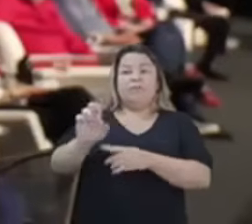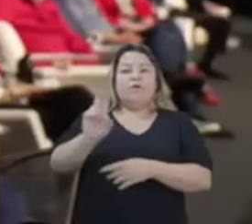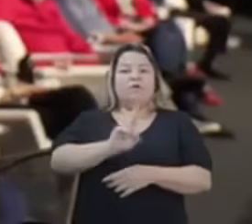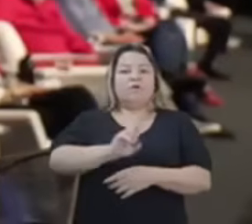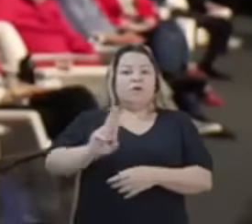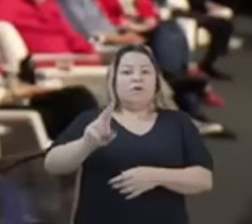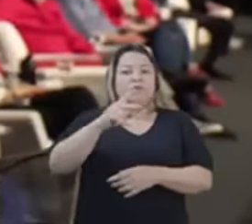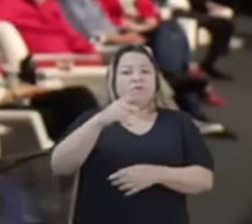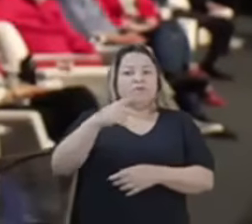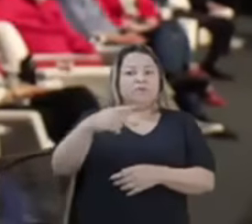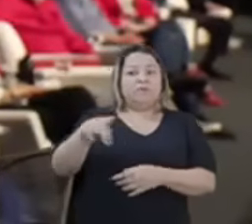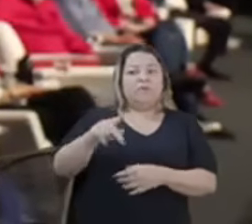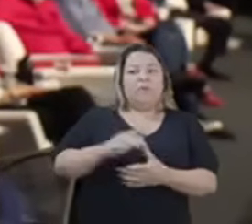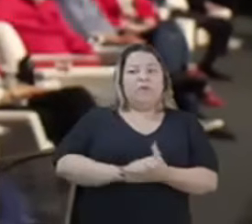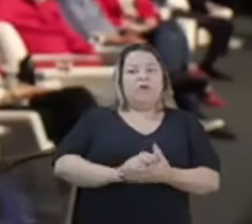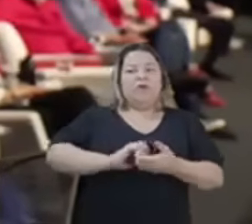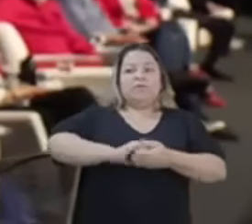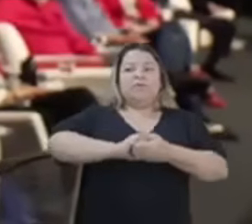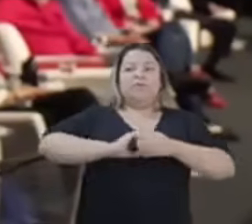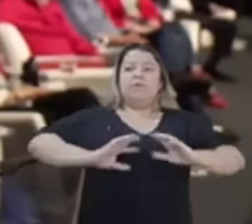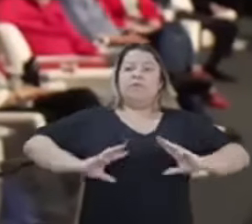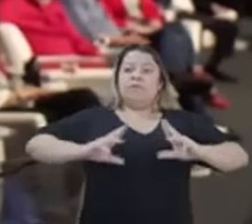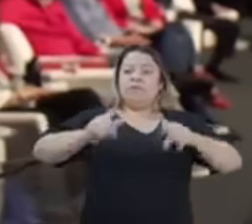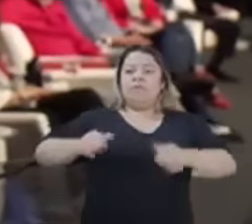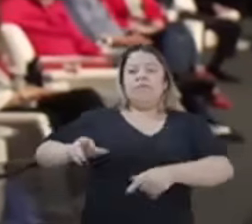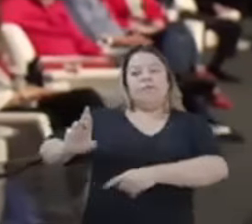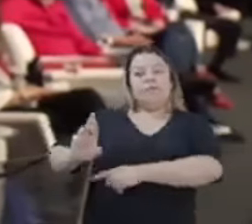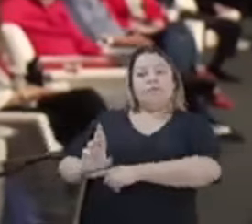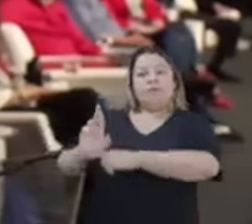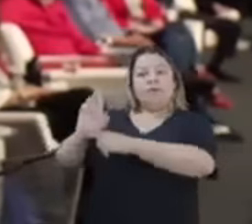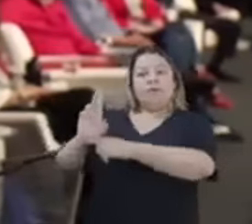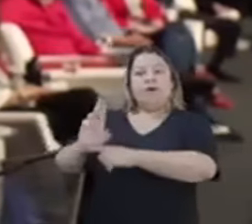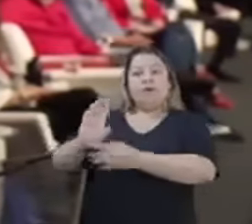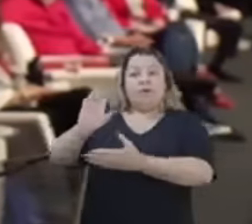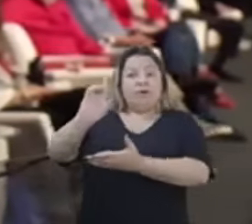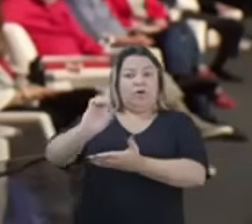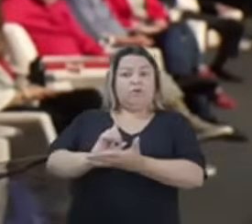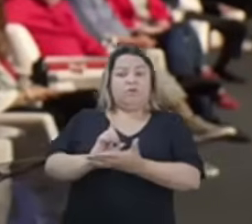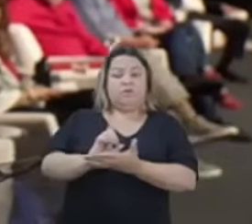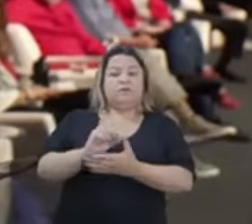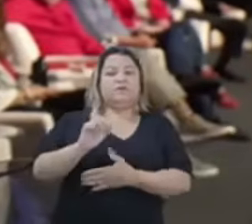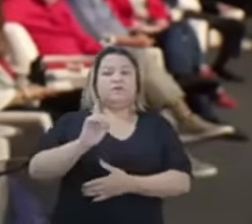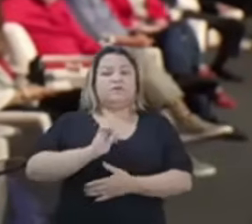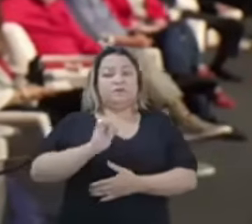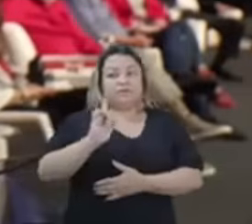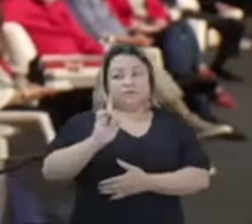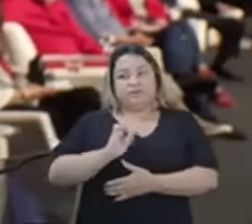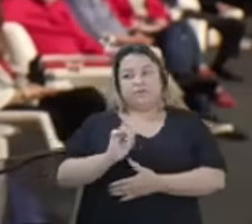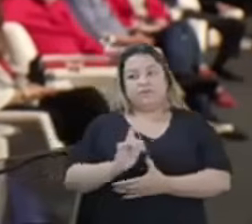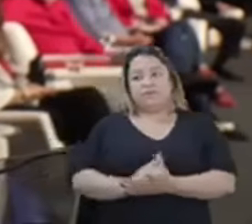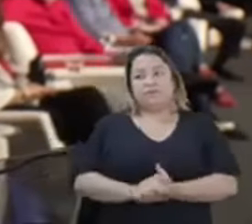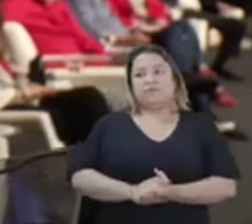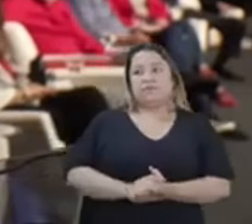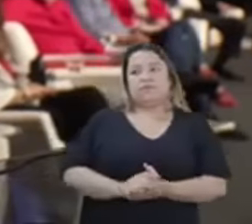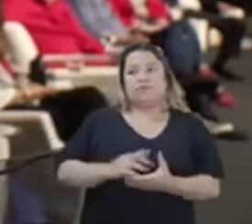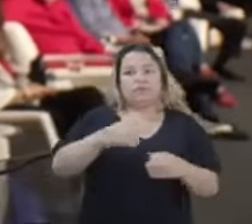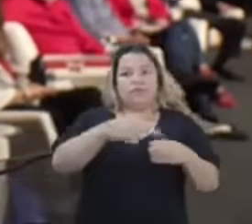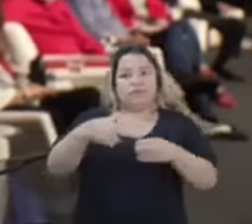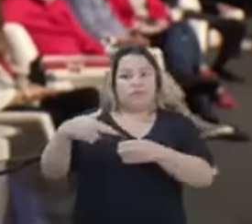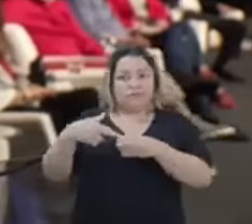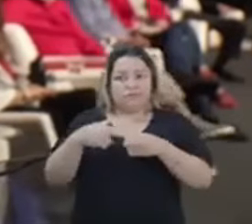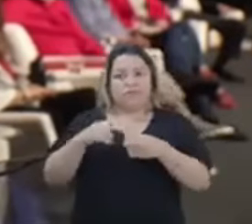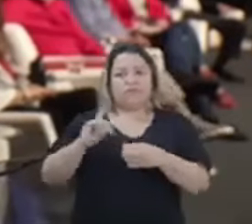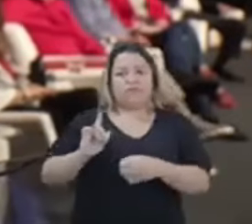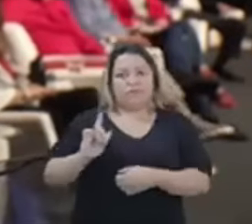delas e deles, saudar todos os dirigentes dos zonais, onde nós temos zonais, regionais, onde nós